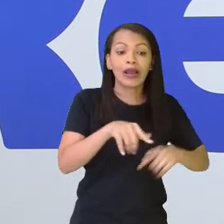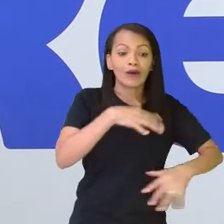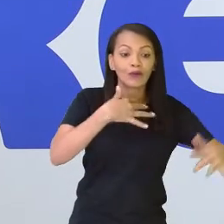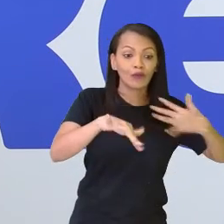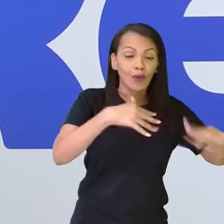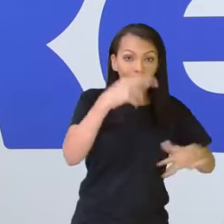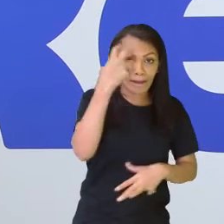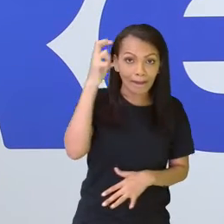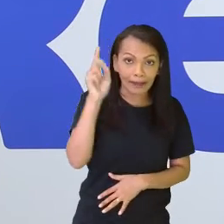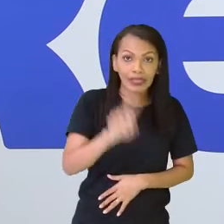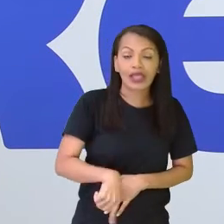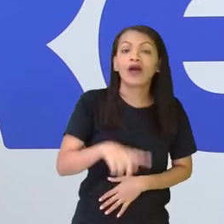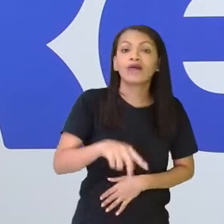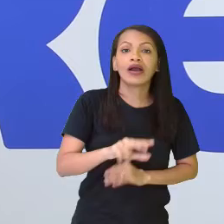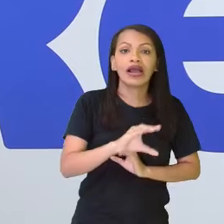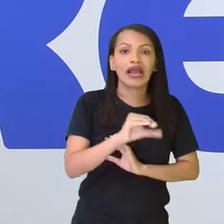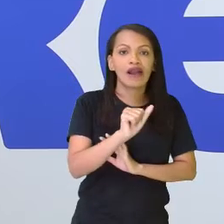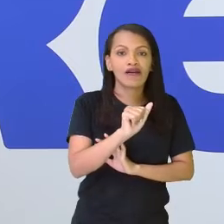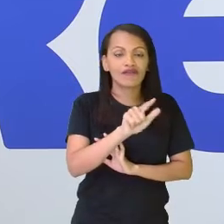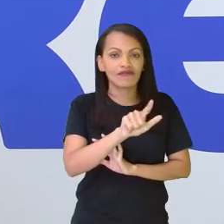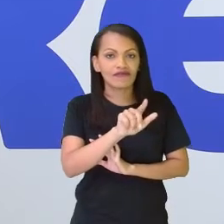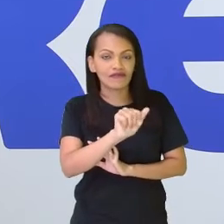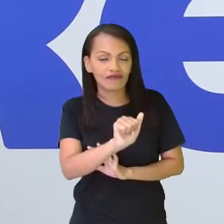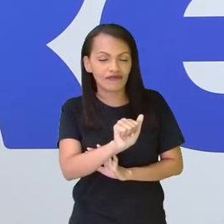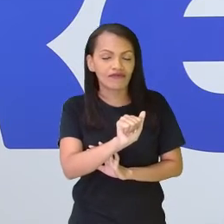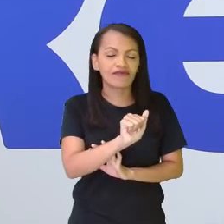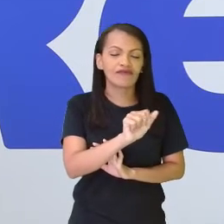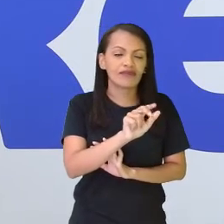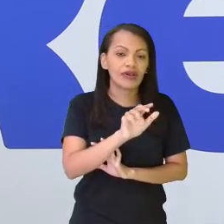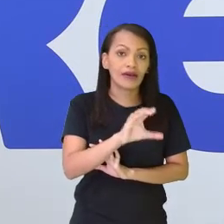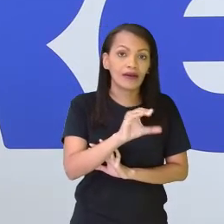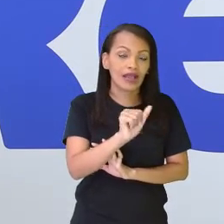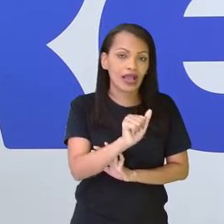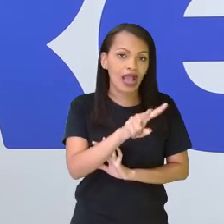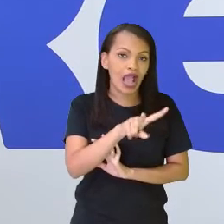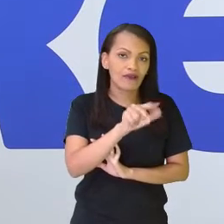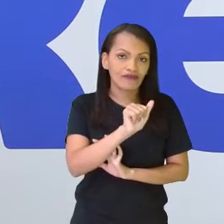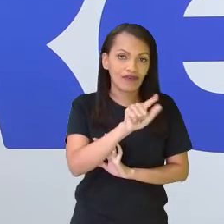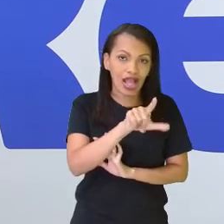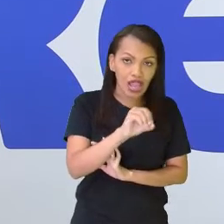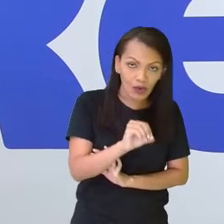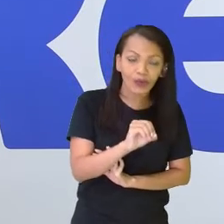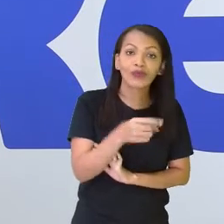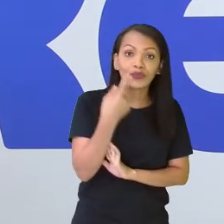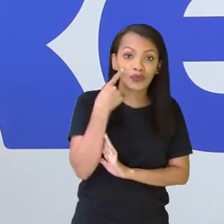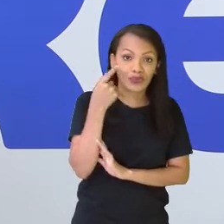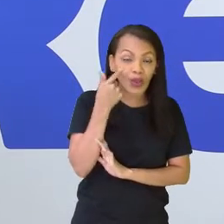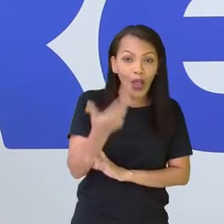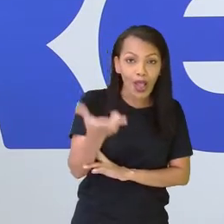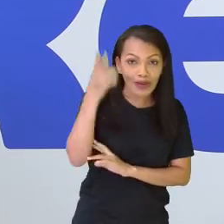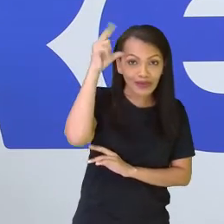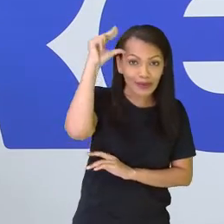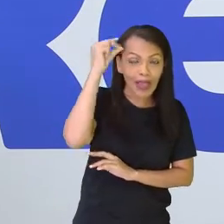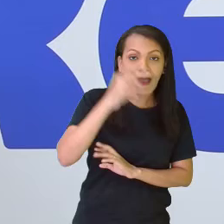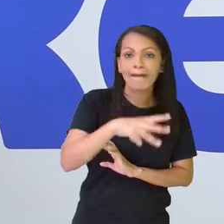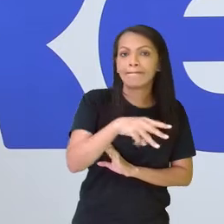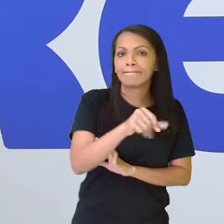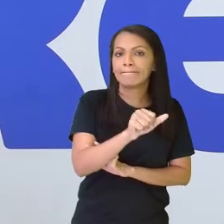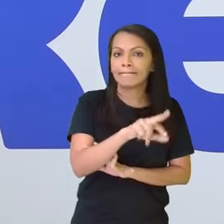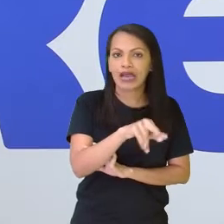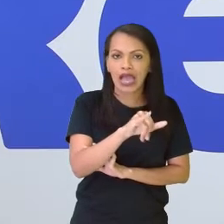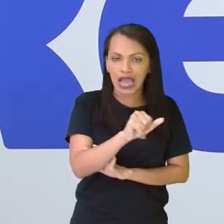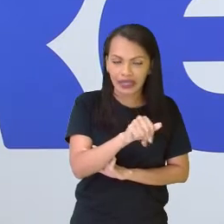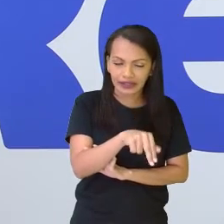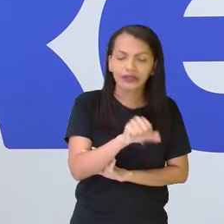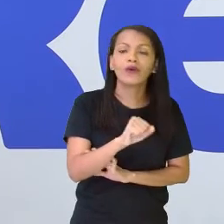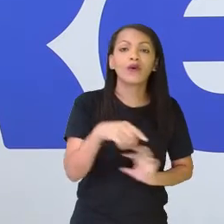faz parte do Cavalo Marinho. Mas você só vai poder ver na aula de arte daqui a pouquinho. E, inclusive, professora, já tem muita